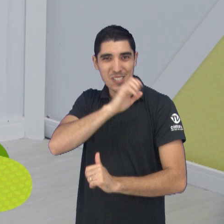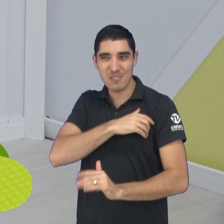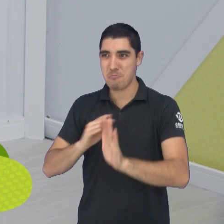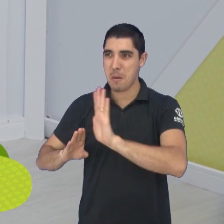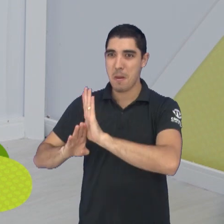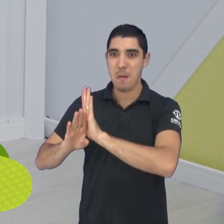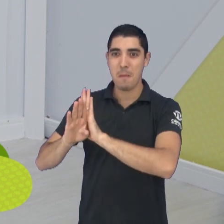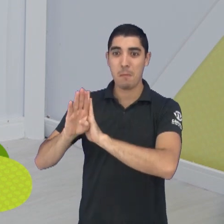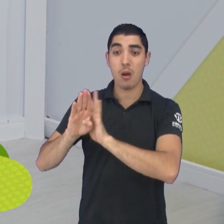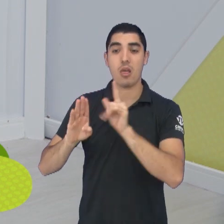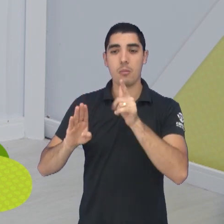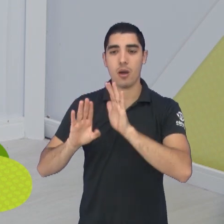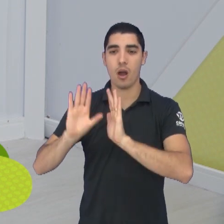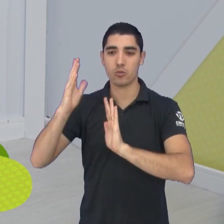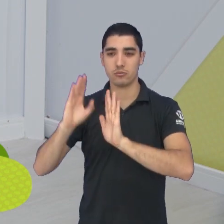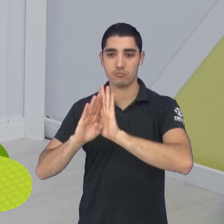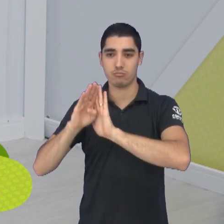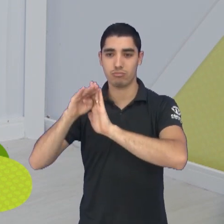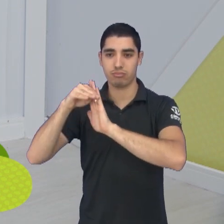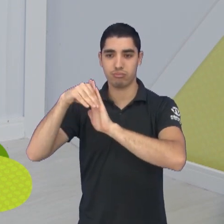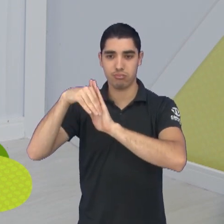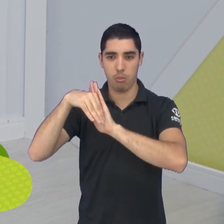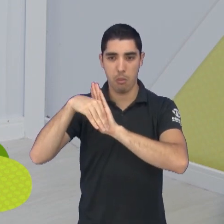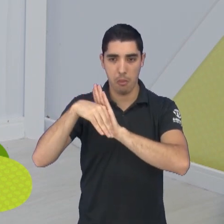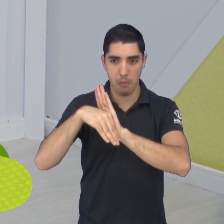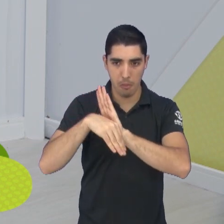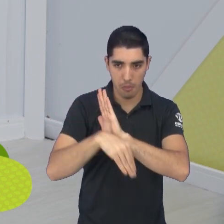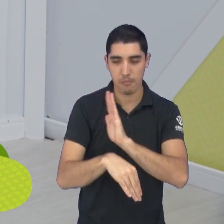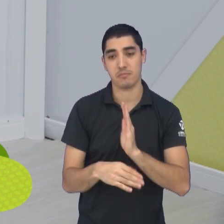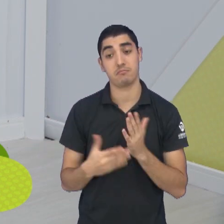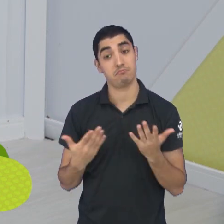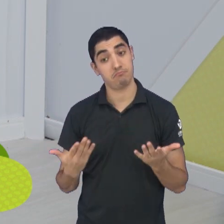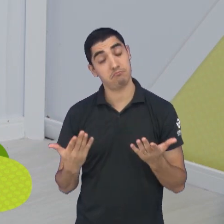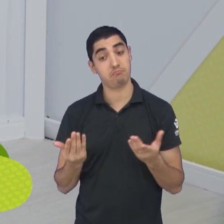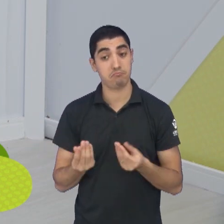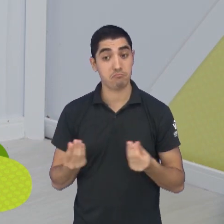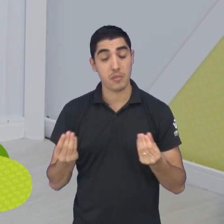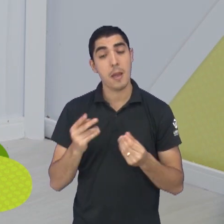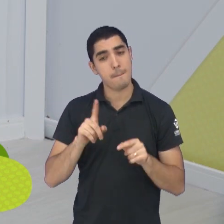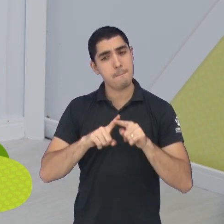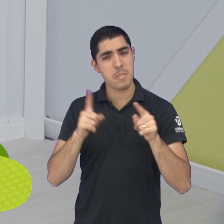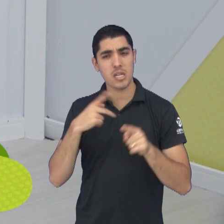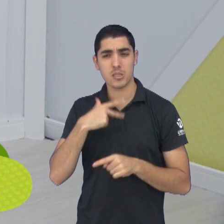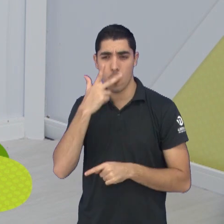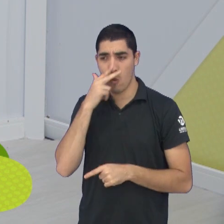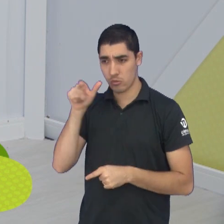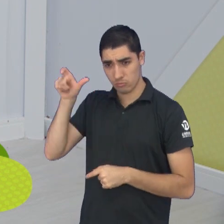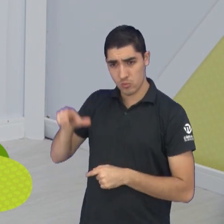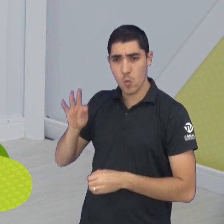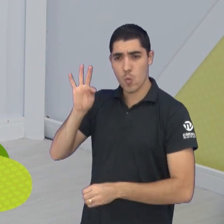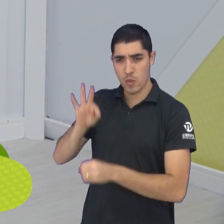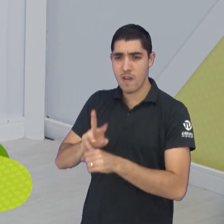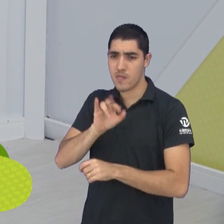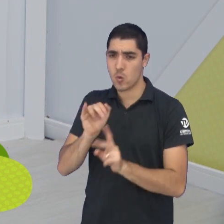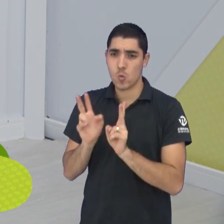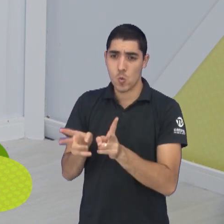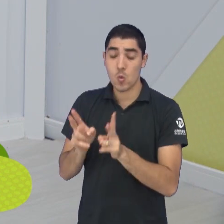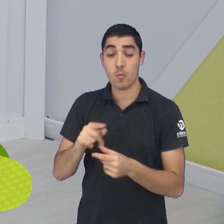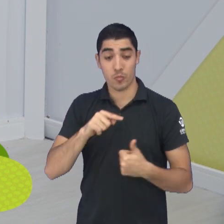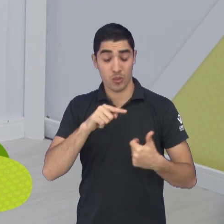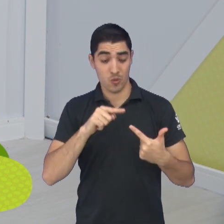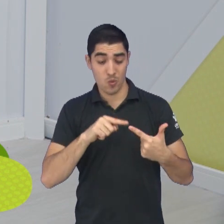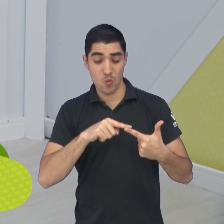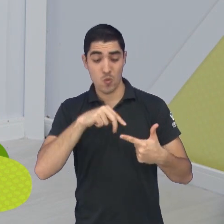numa descendente aí, agora fica meio estranho. Mas ao que tudo indica, Ricardo Costa permanece, não sei se Nicolas permanece por conta